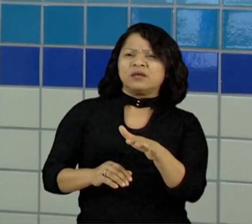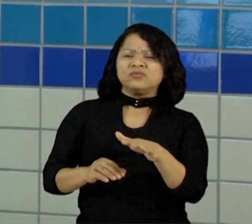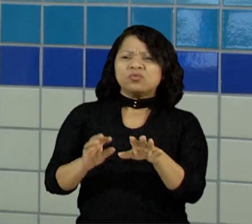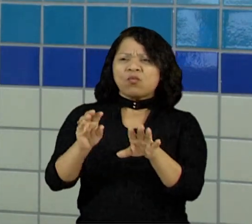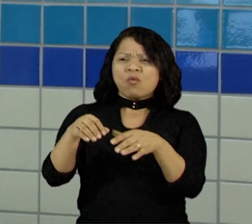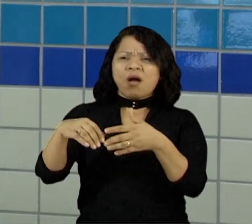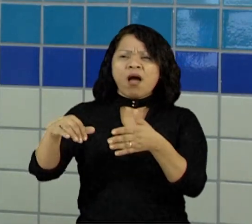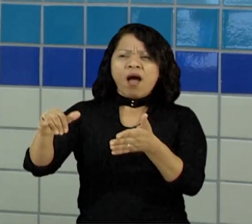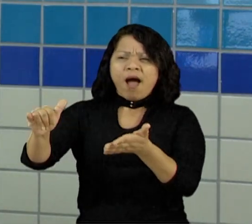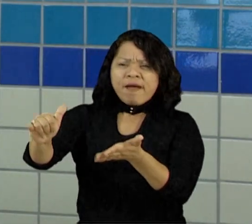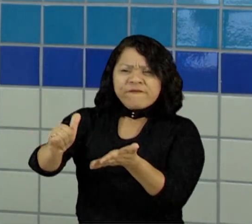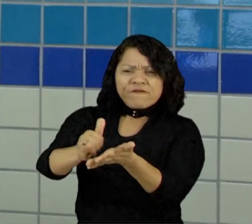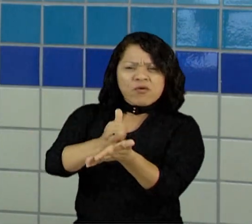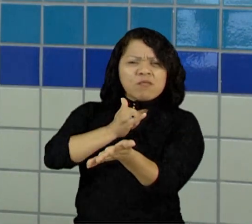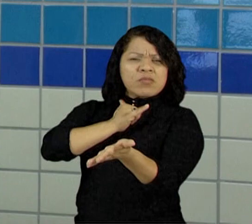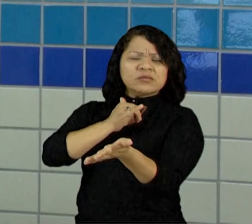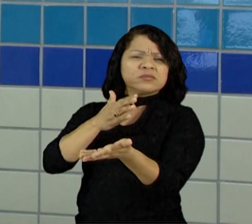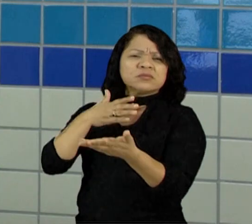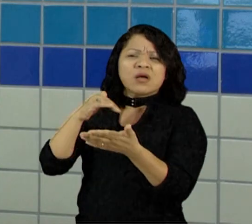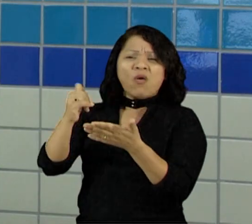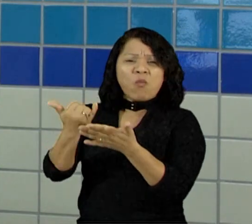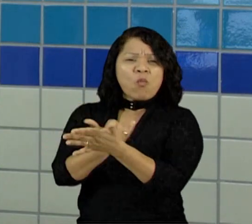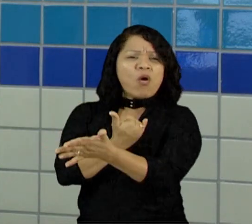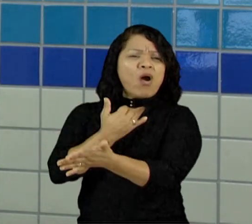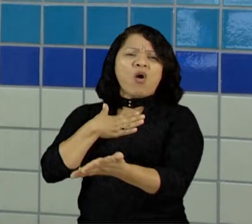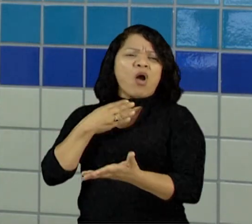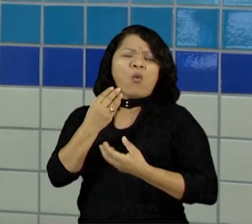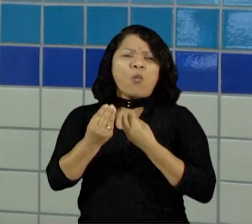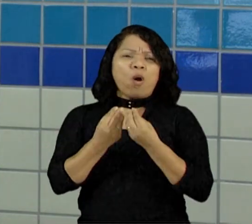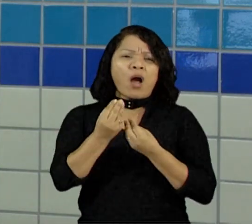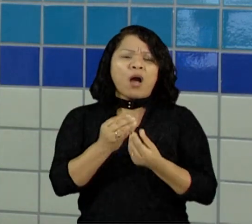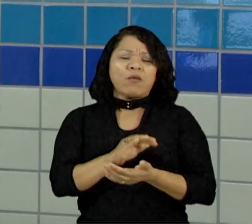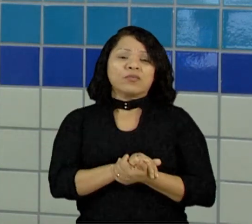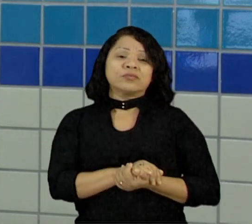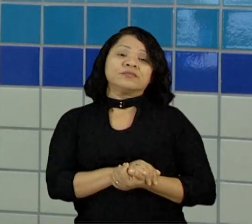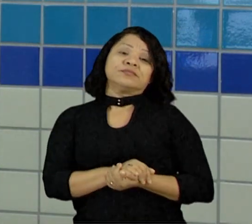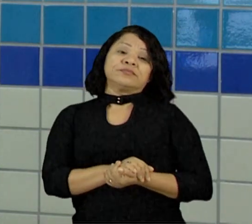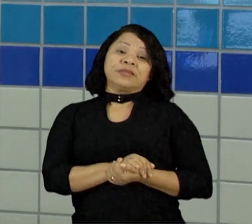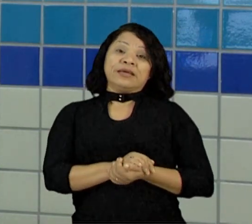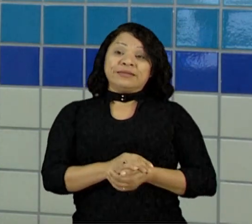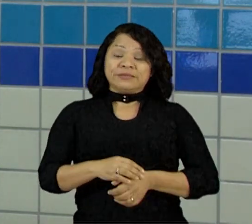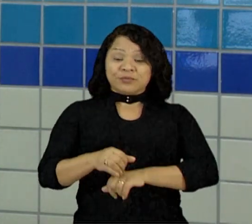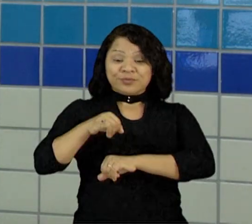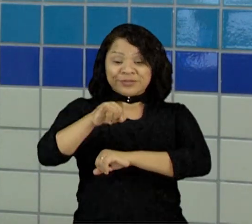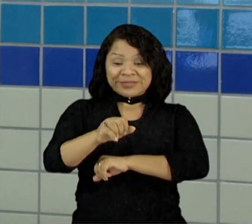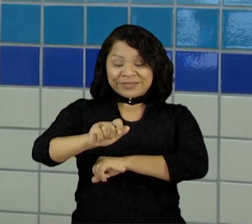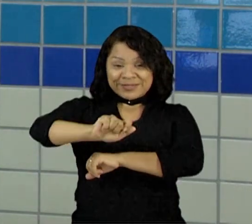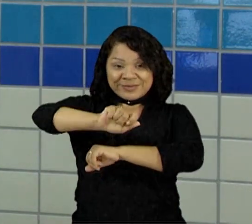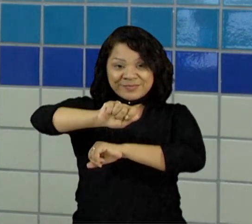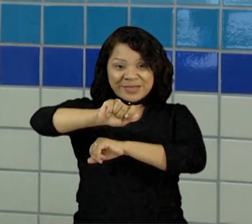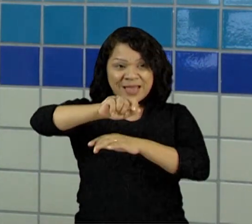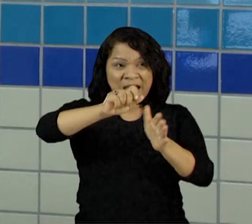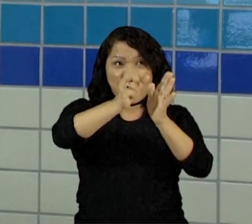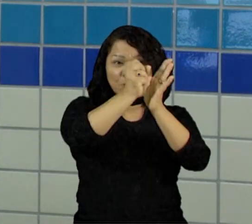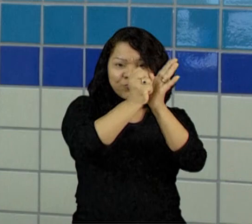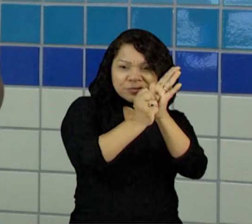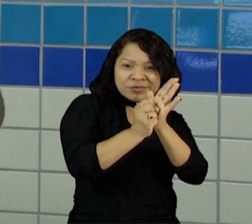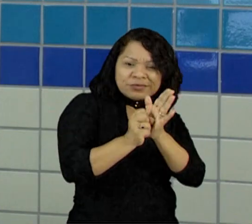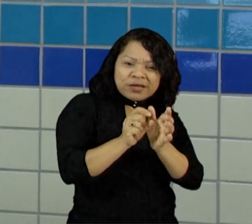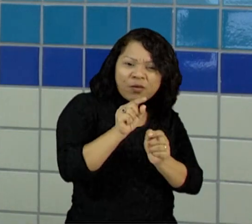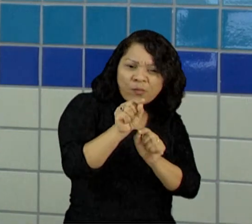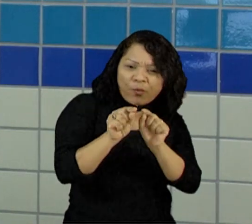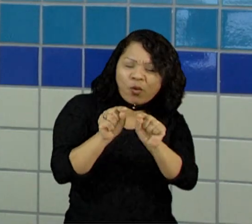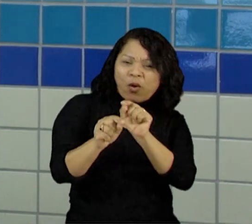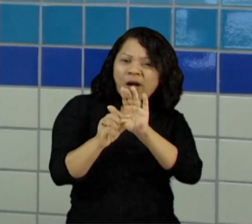ele quer me passar. Se o sinal de pontuação estiver no lugar inadequado, eu vou compreender errado o texto. Então, os sinais gráficos, esses